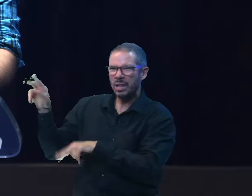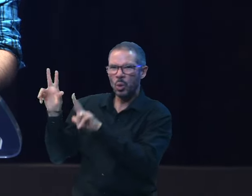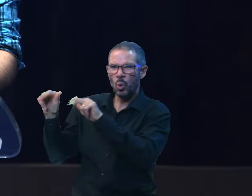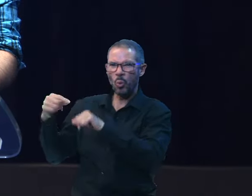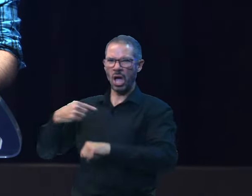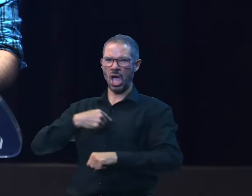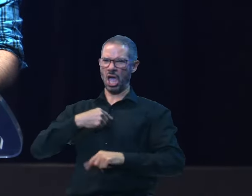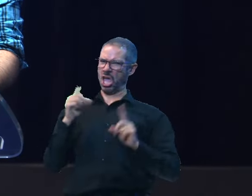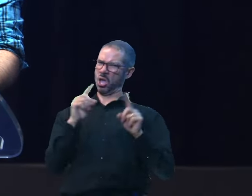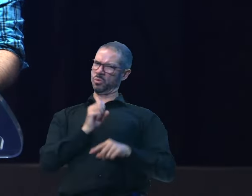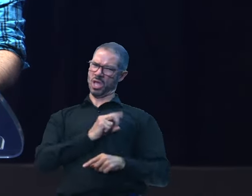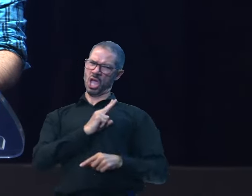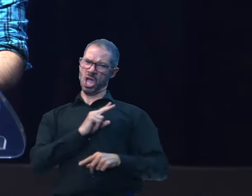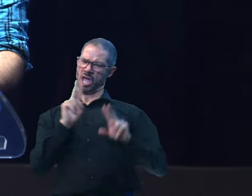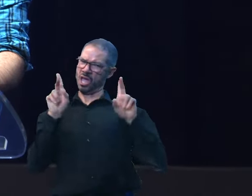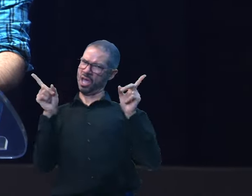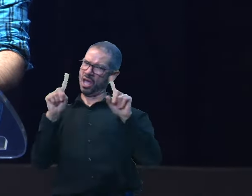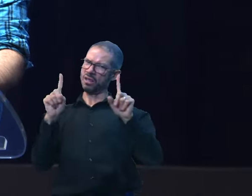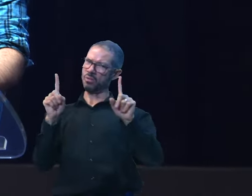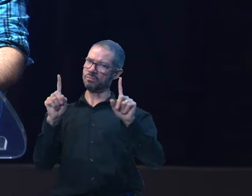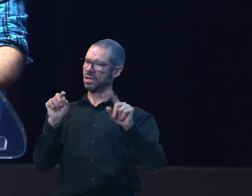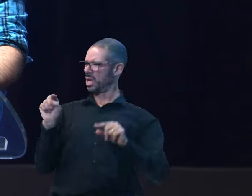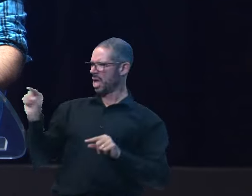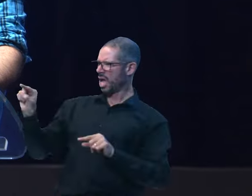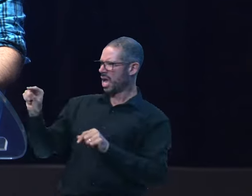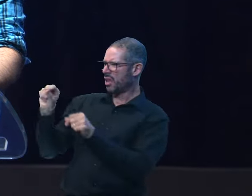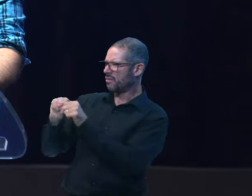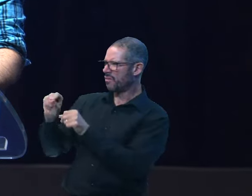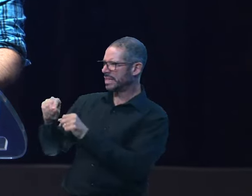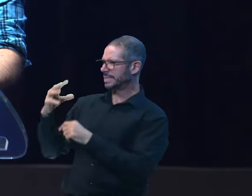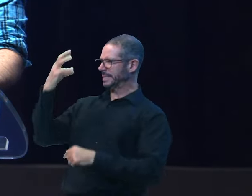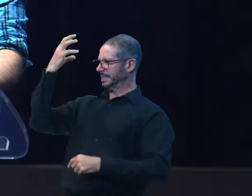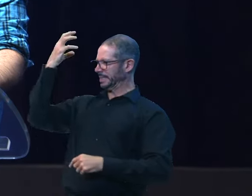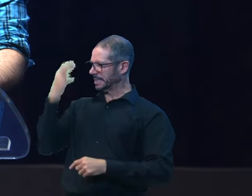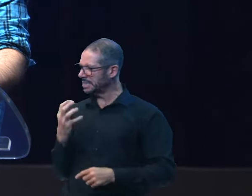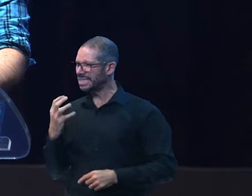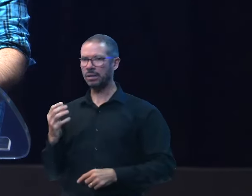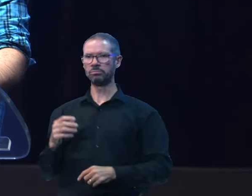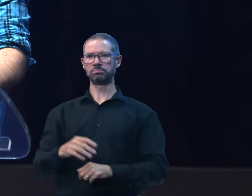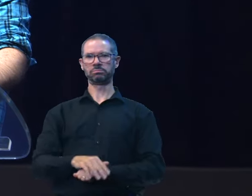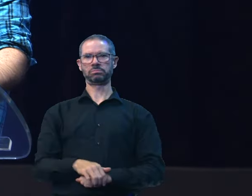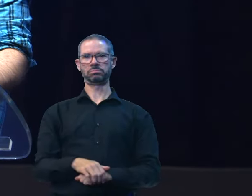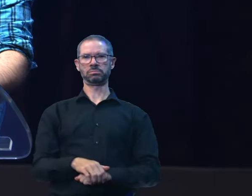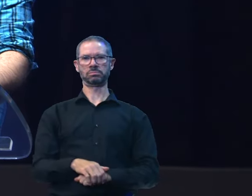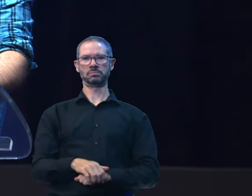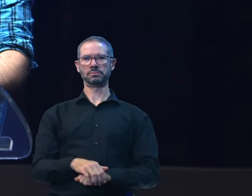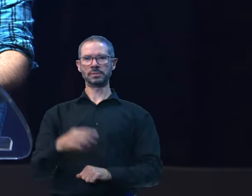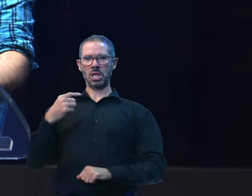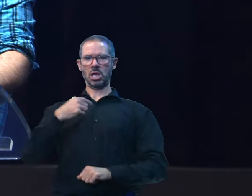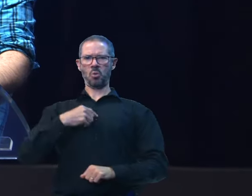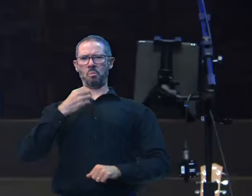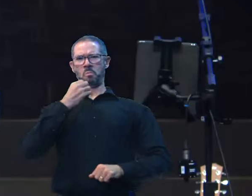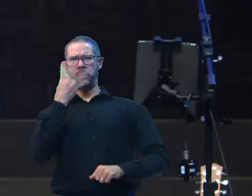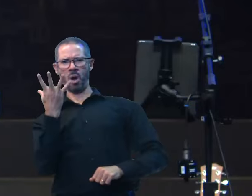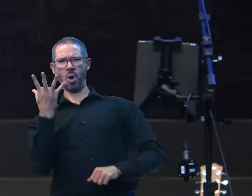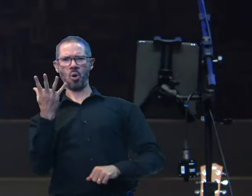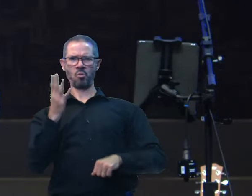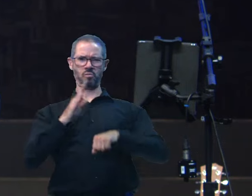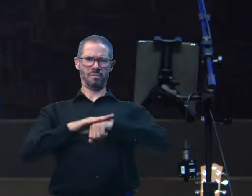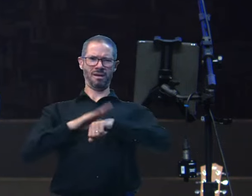Eu não. O que ele fez foi muito sério. Eu sou bonzinho, eu sou do